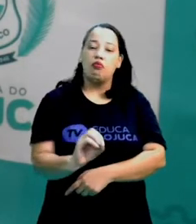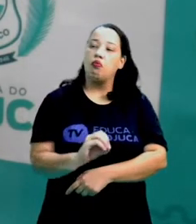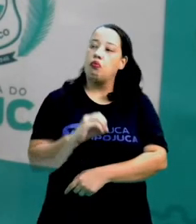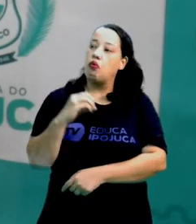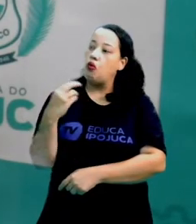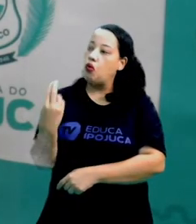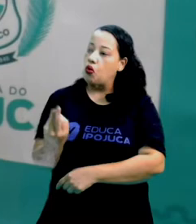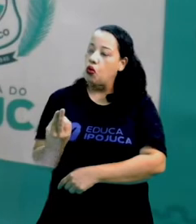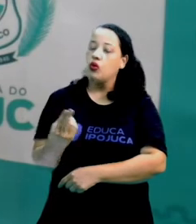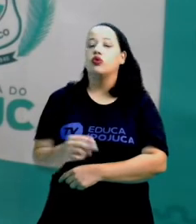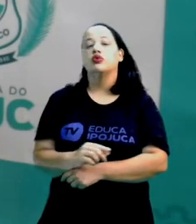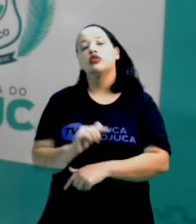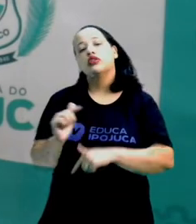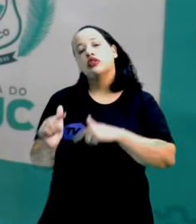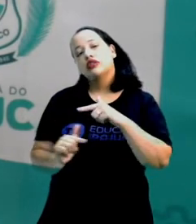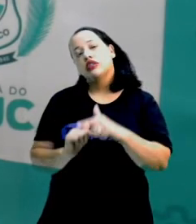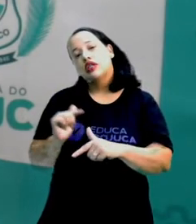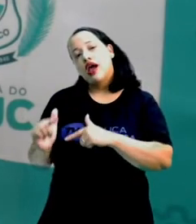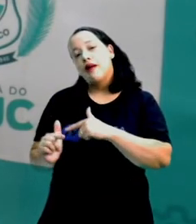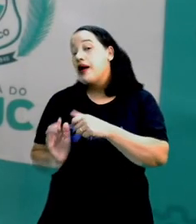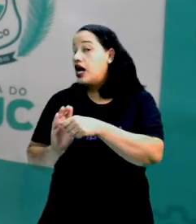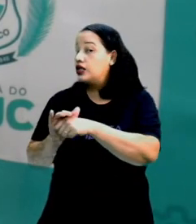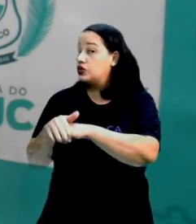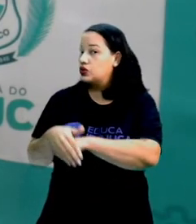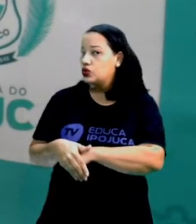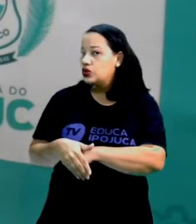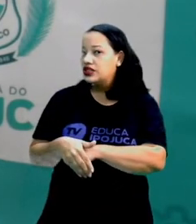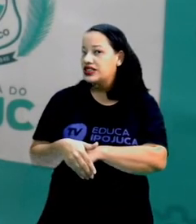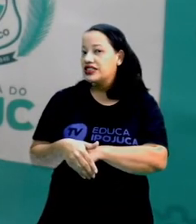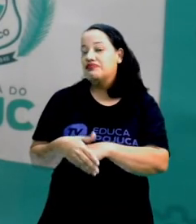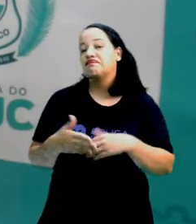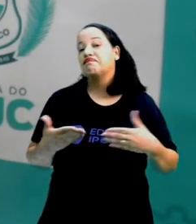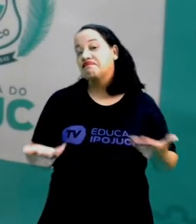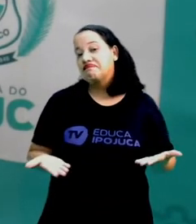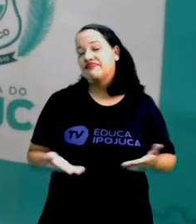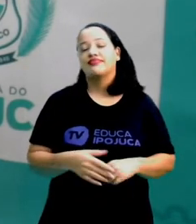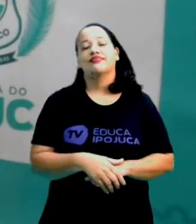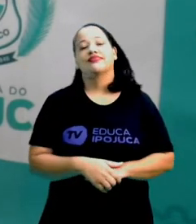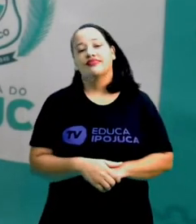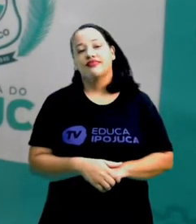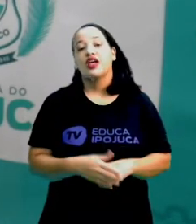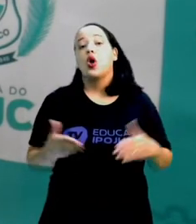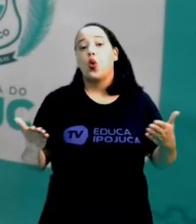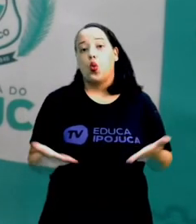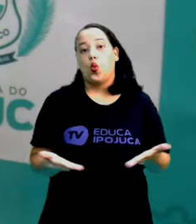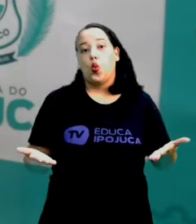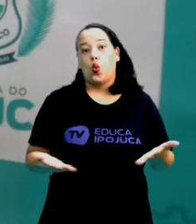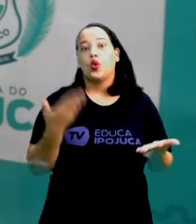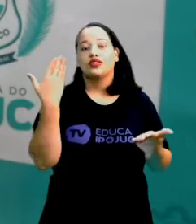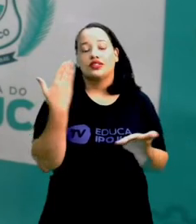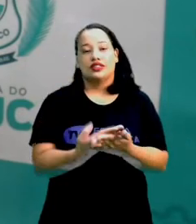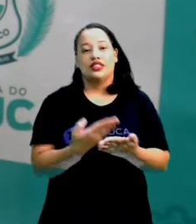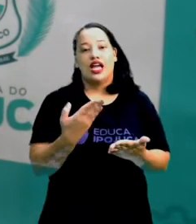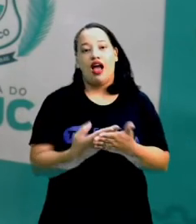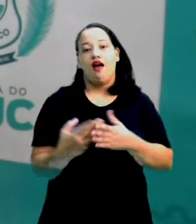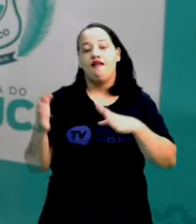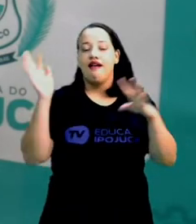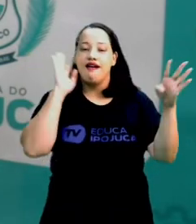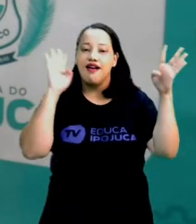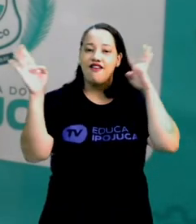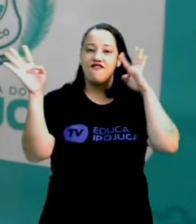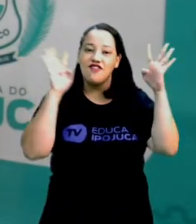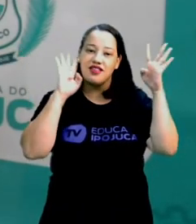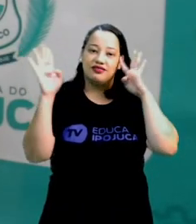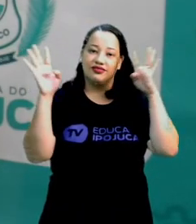da sua família também trabalha à noite? Bom, Na aula de hoje foi possível refletirmos